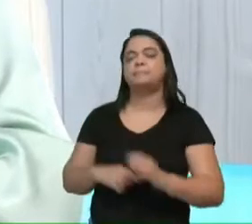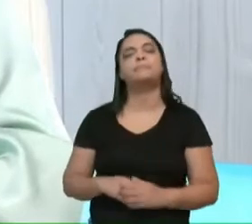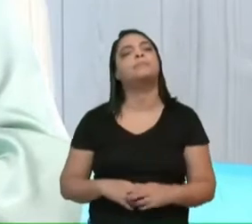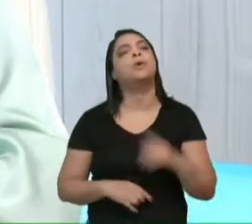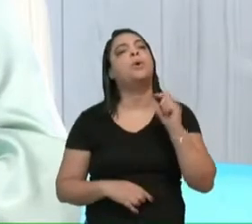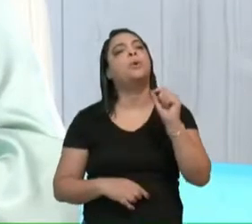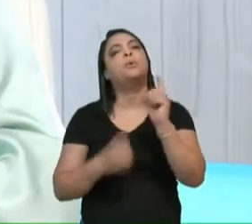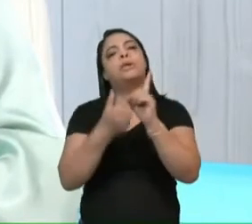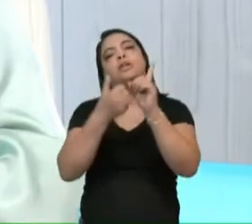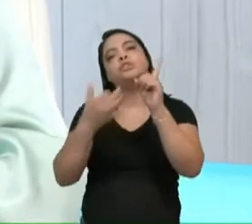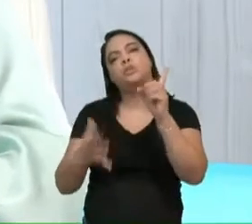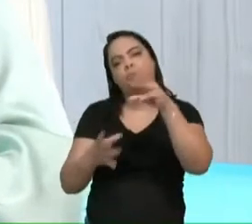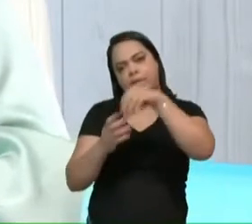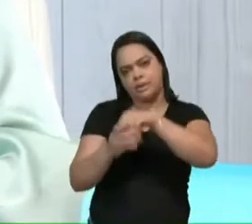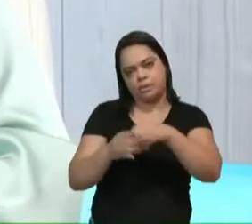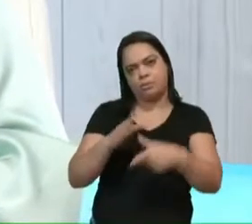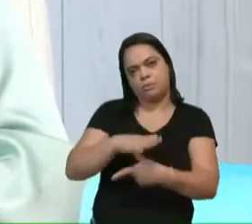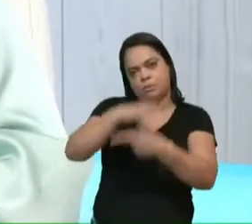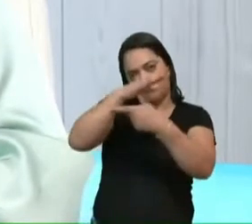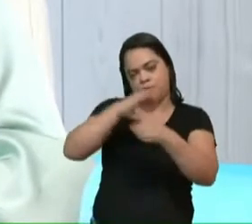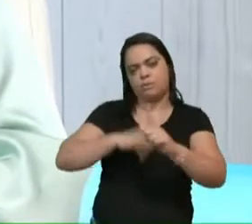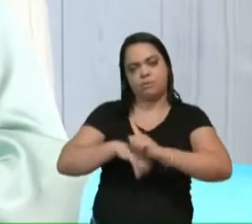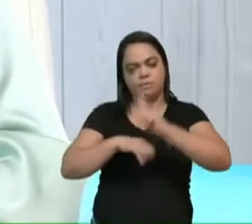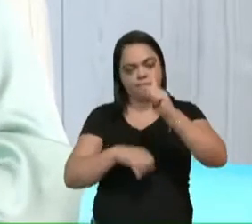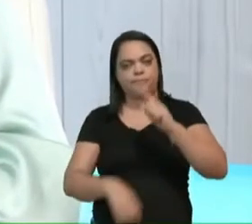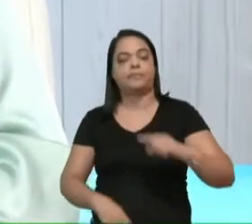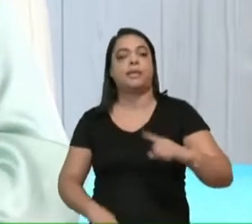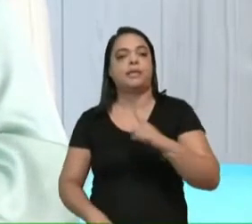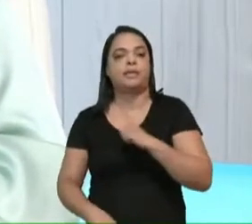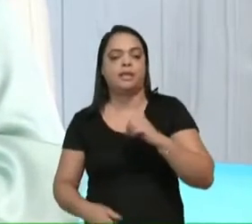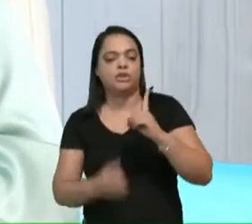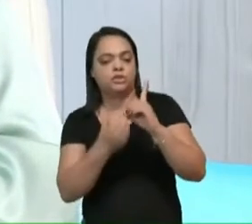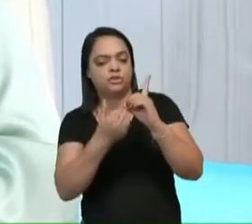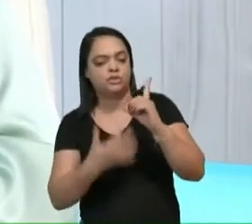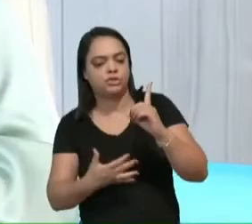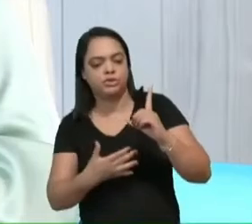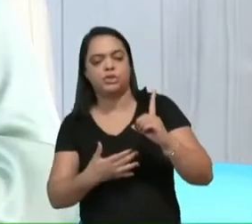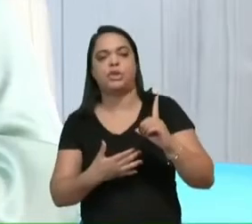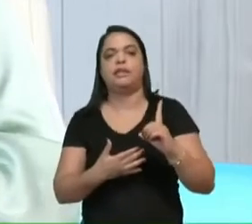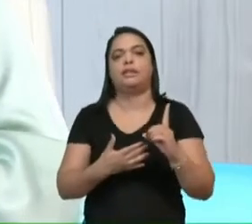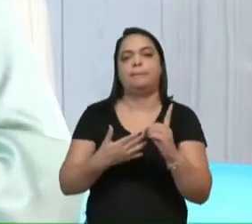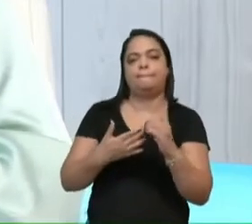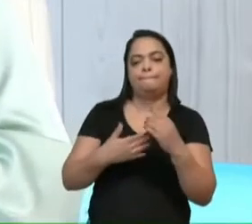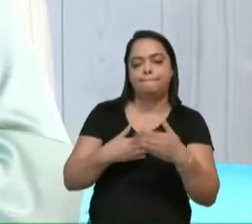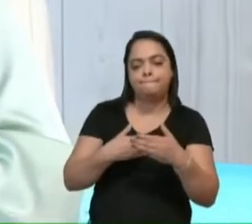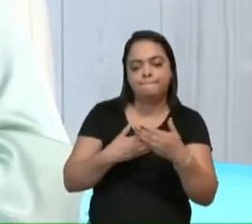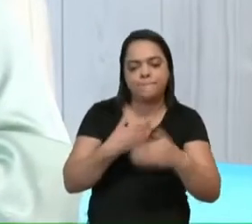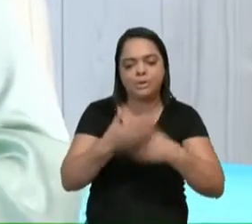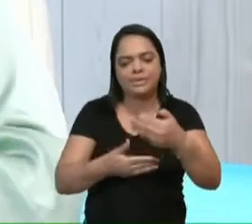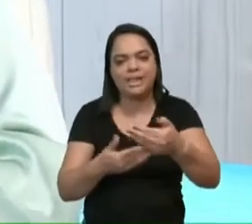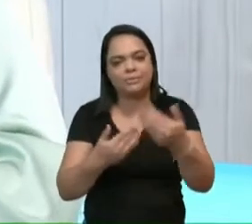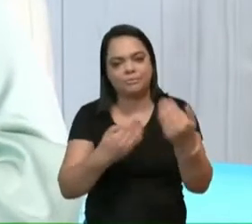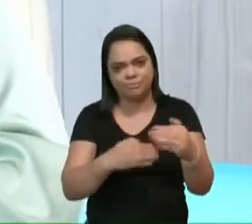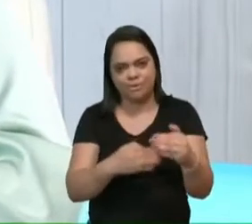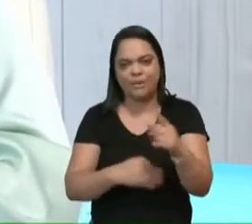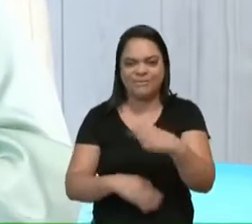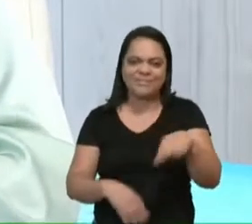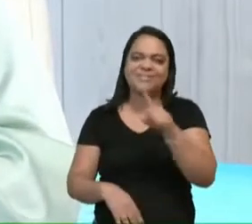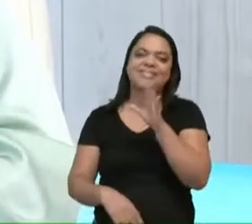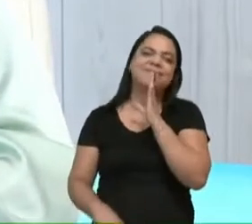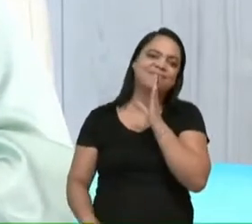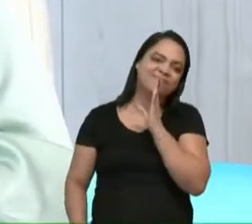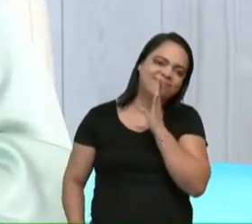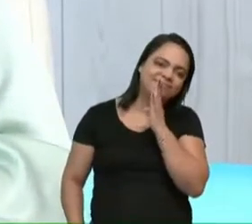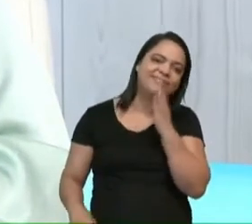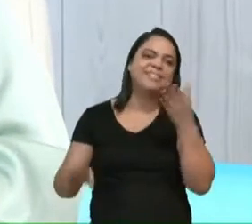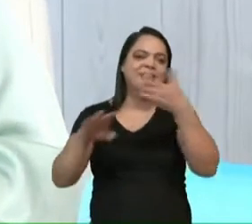a pró-reitoria de graduação nós começamos com a diretoria de processos seletivos que vocês conhecem muito bem né